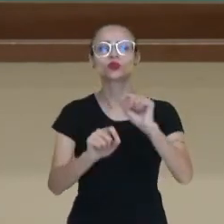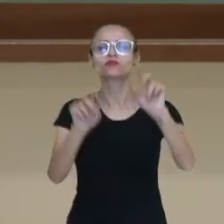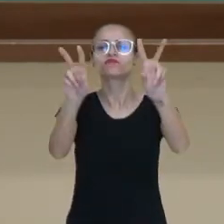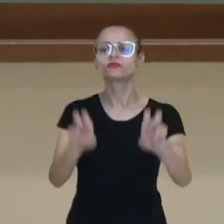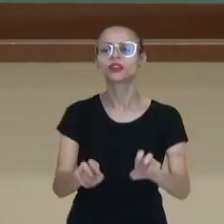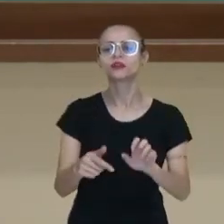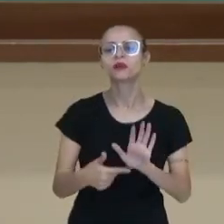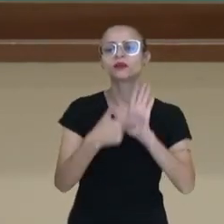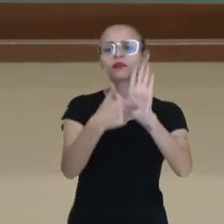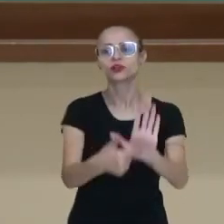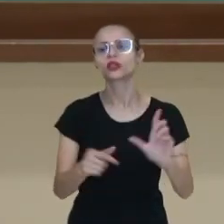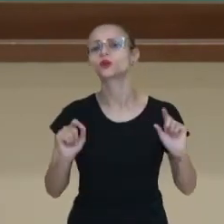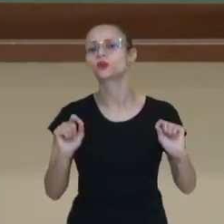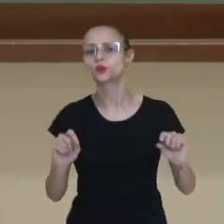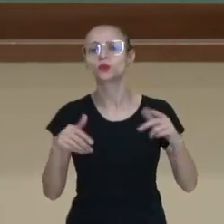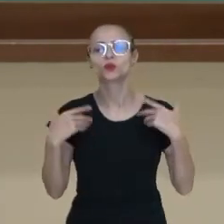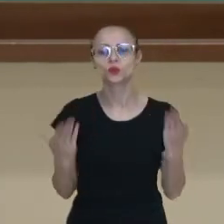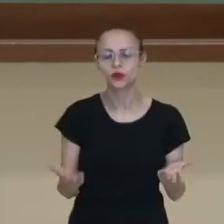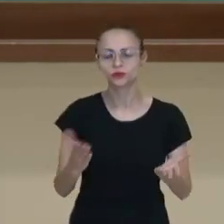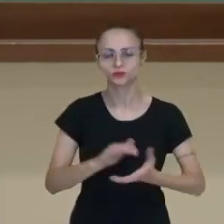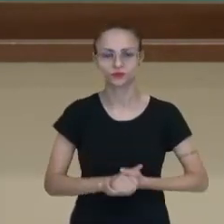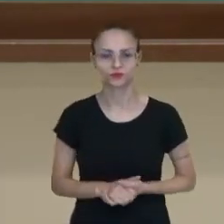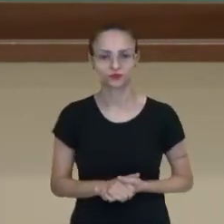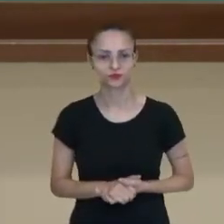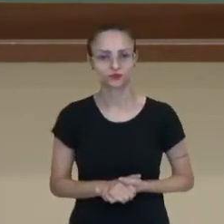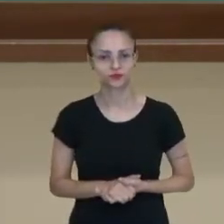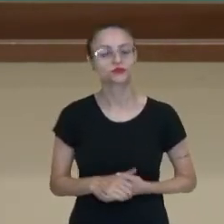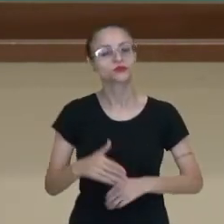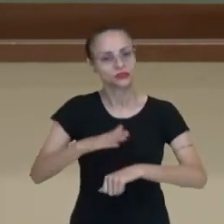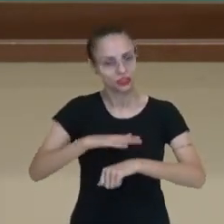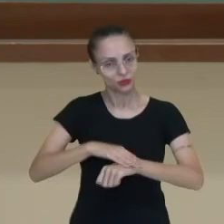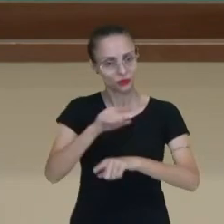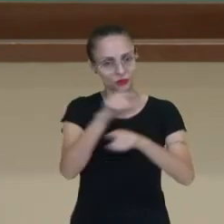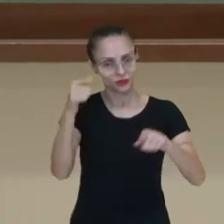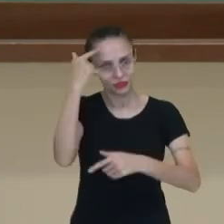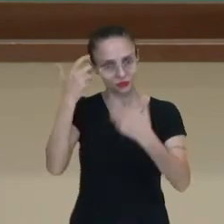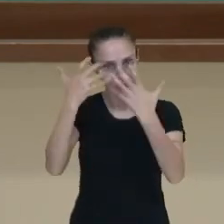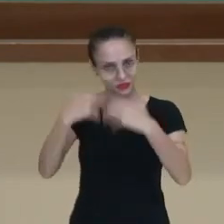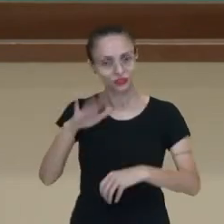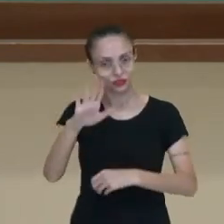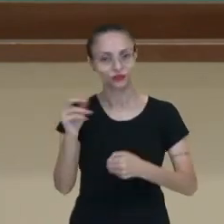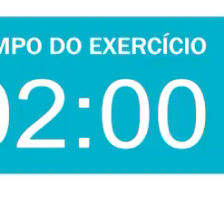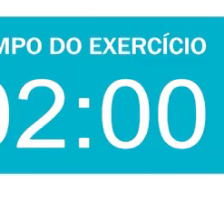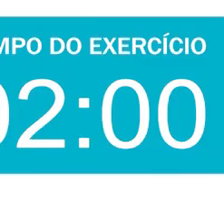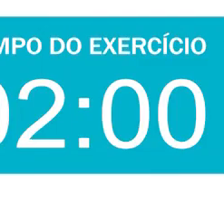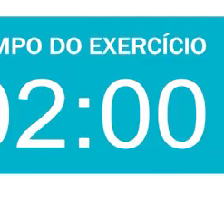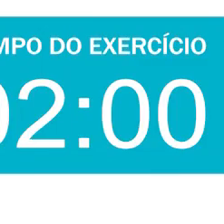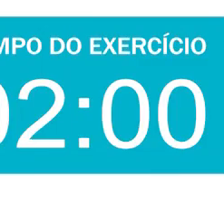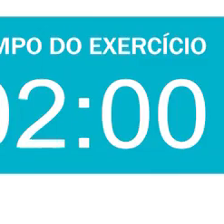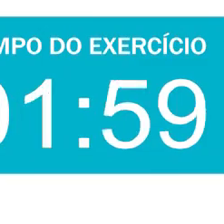eles costumavam abordar em suas artes? Vocês têm um tempinho aí para pensar e eu já retorno.